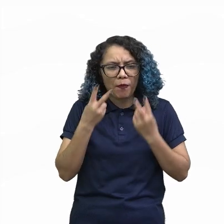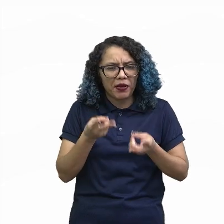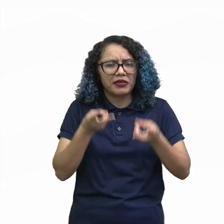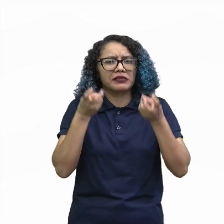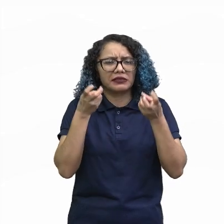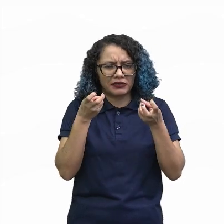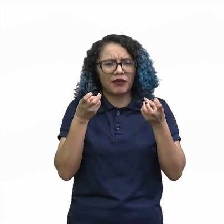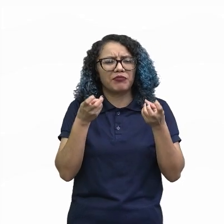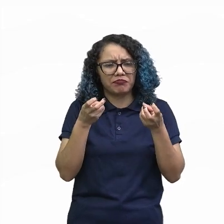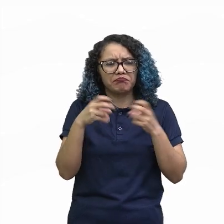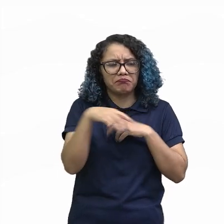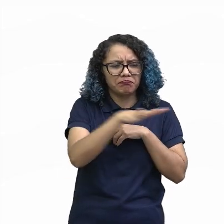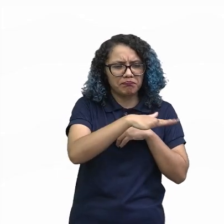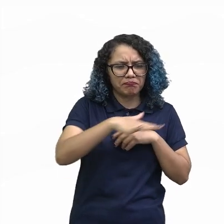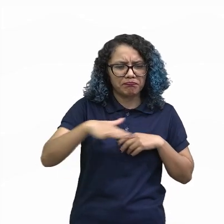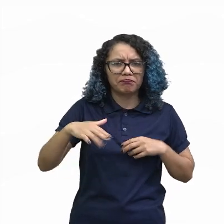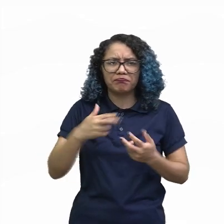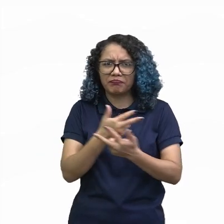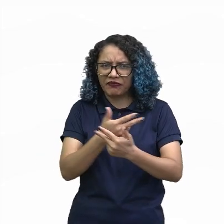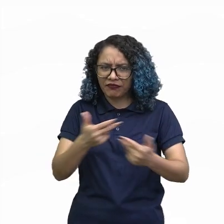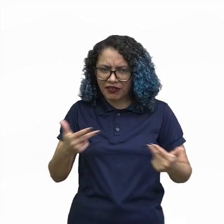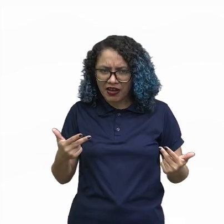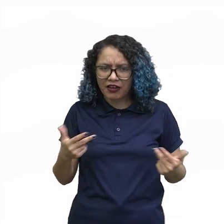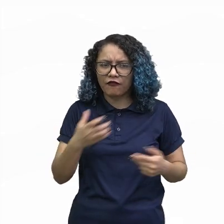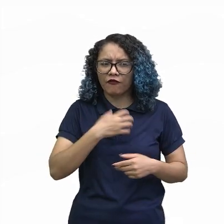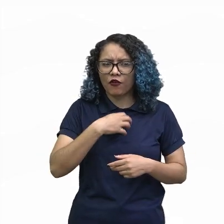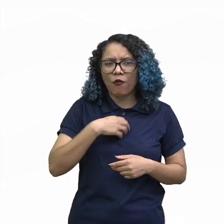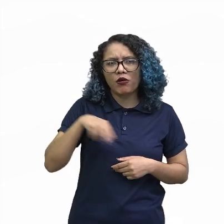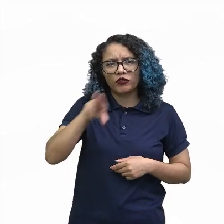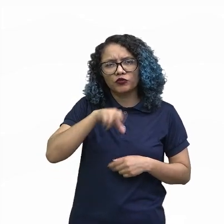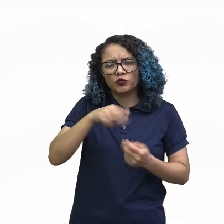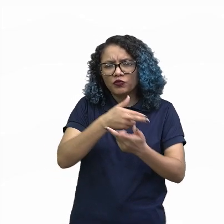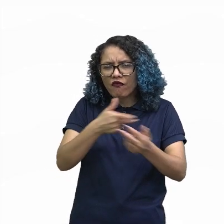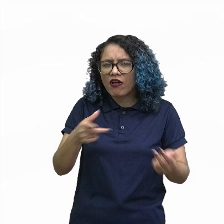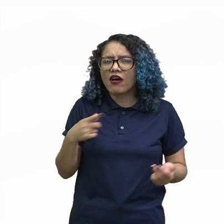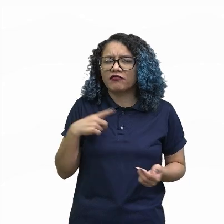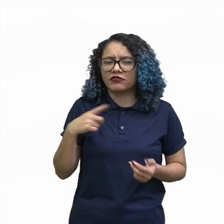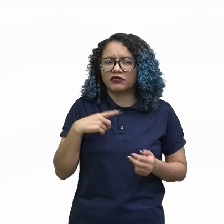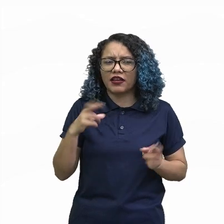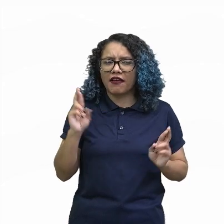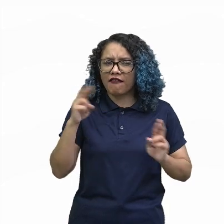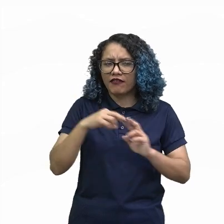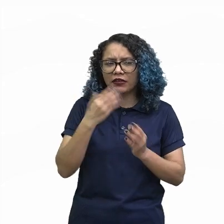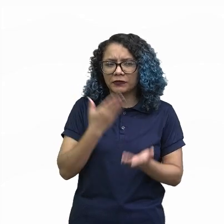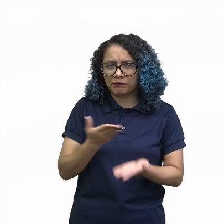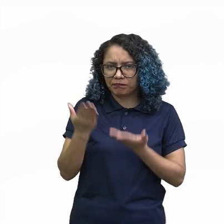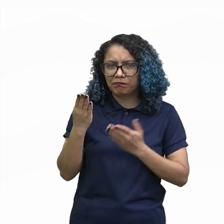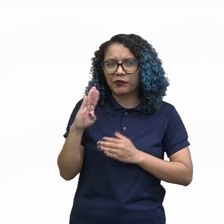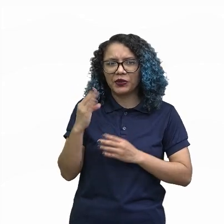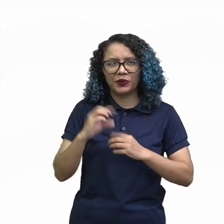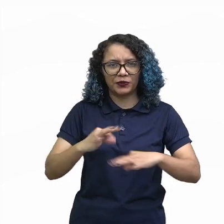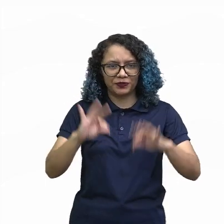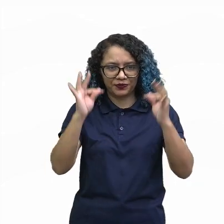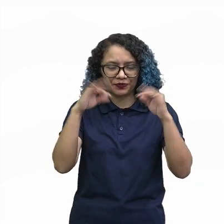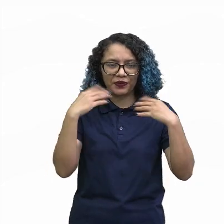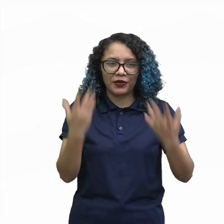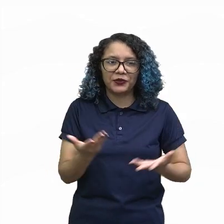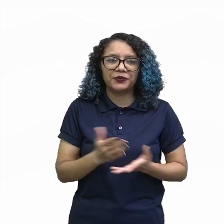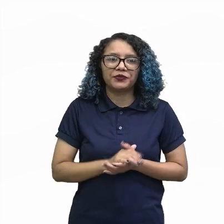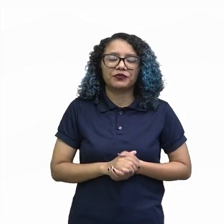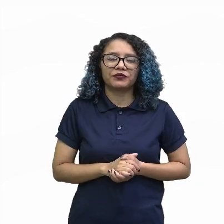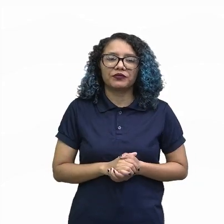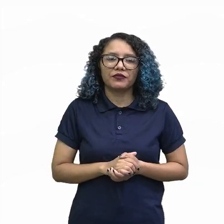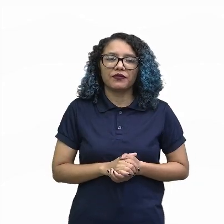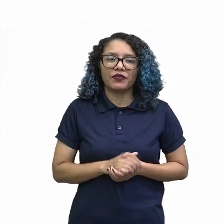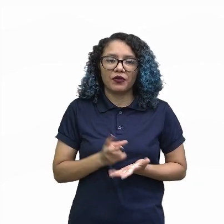grande variedade, né? Uma grande gama ali de variedades relacionadas à biotecnologia. E aí, para a gente